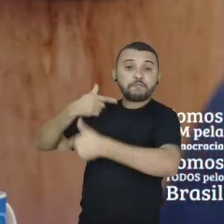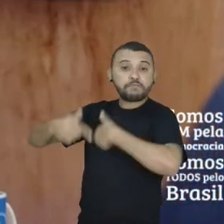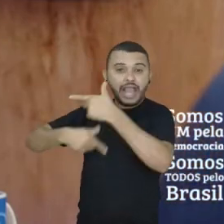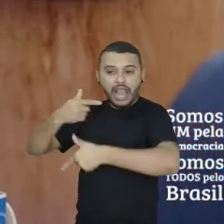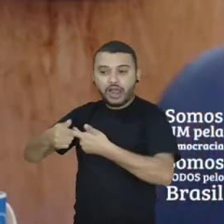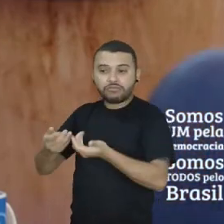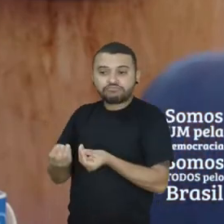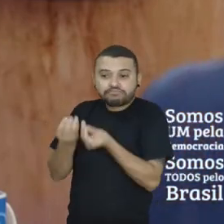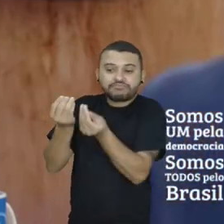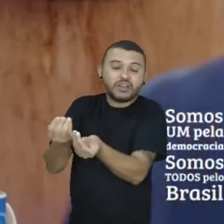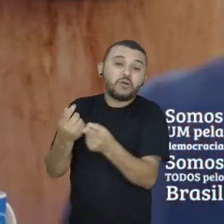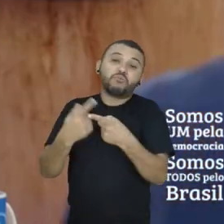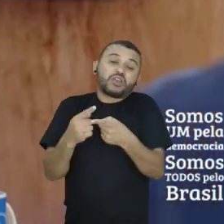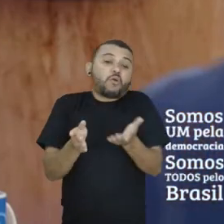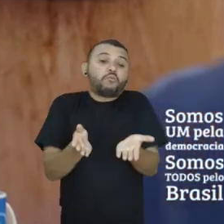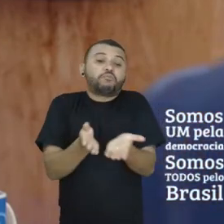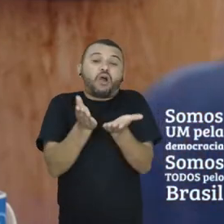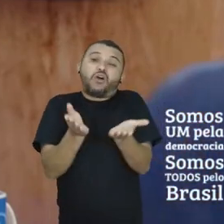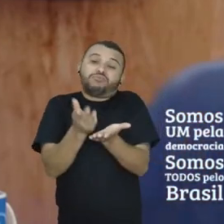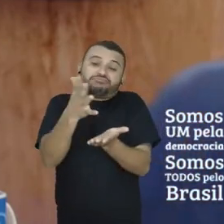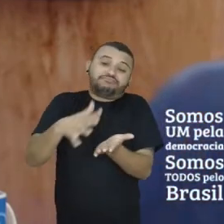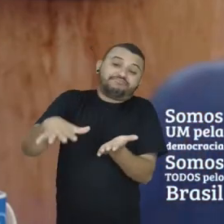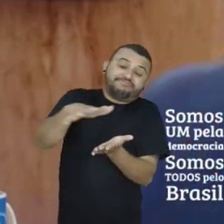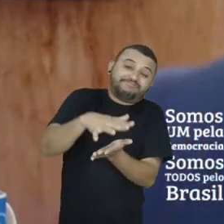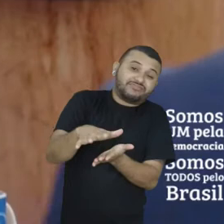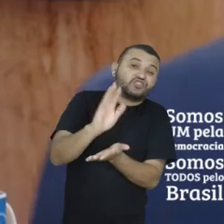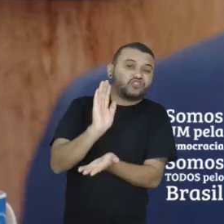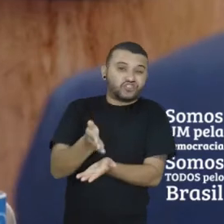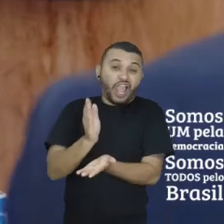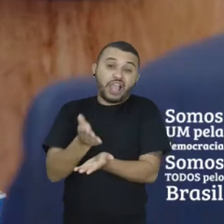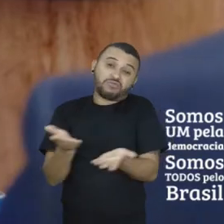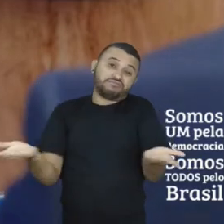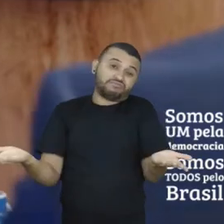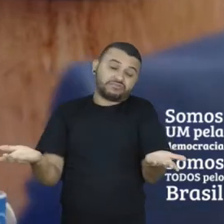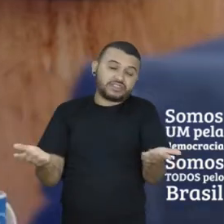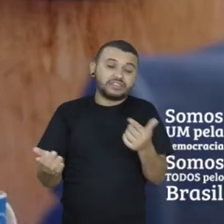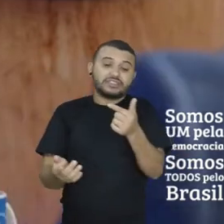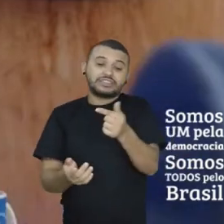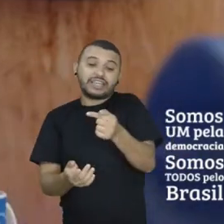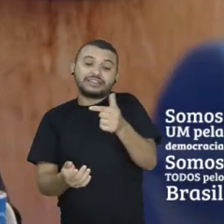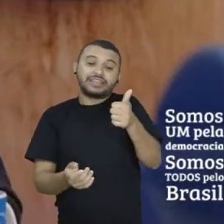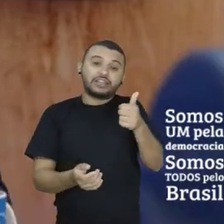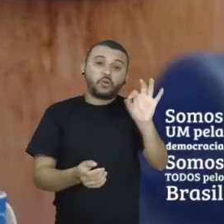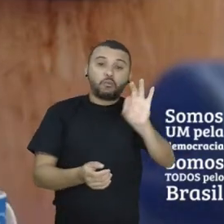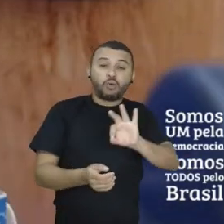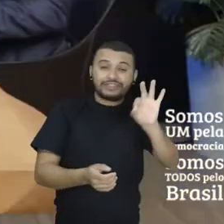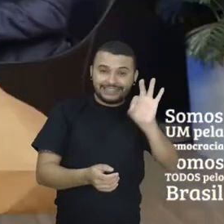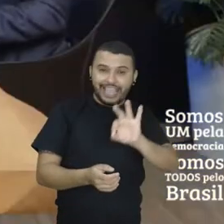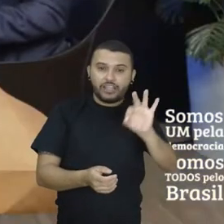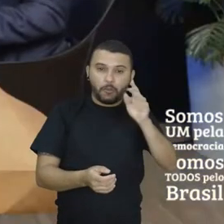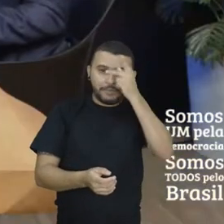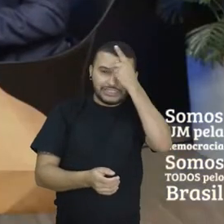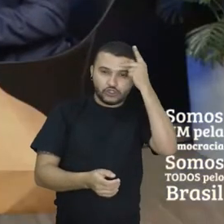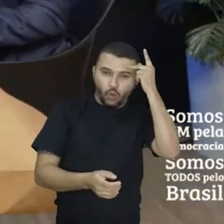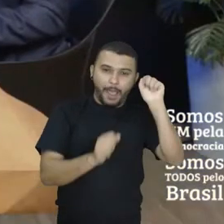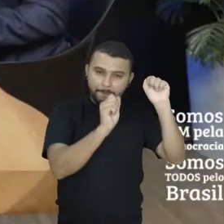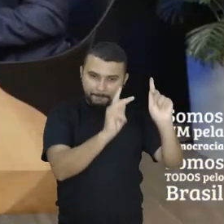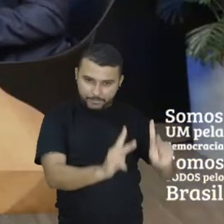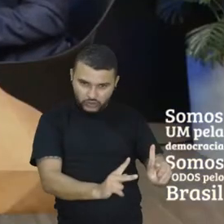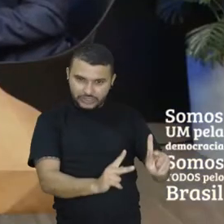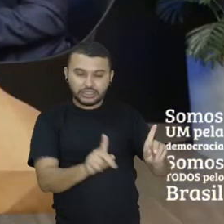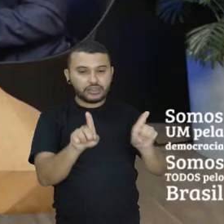população empobreceu. Você veja bem, 71%, Pava, dos aposentados